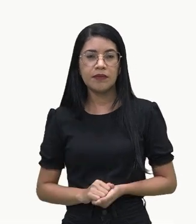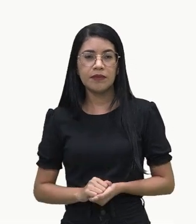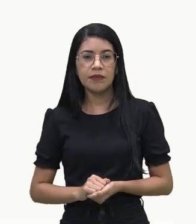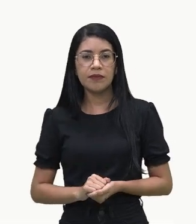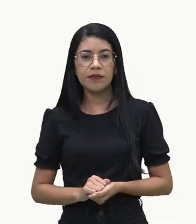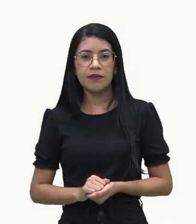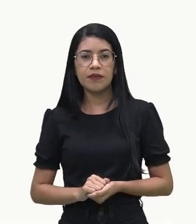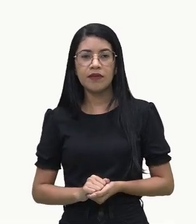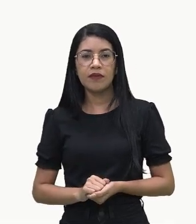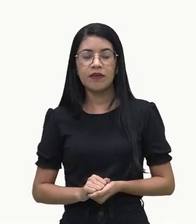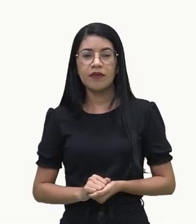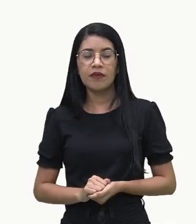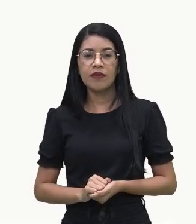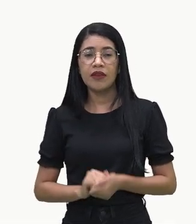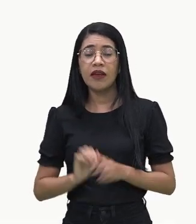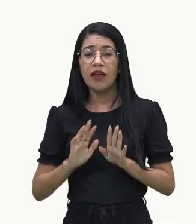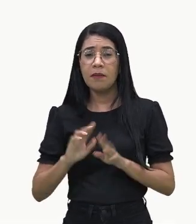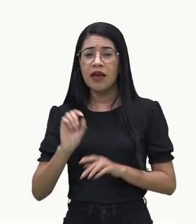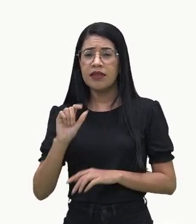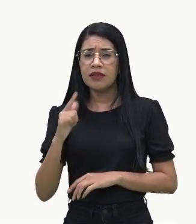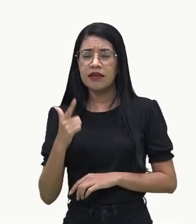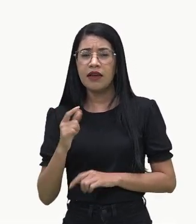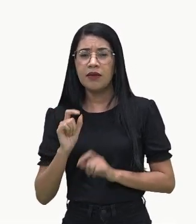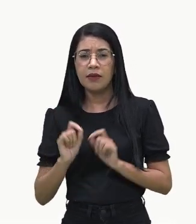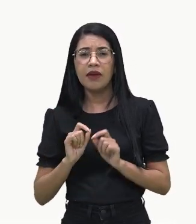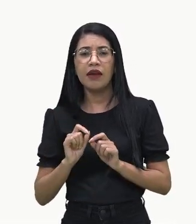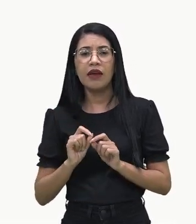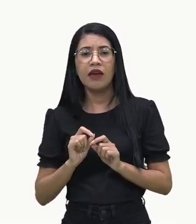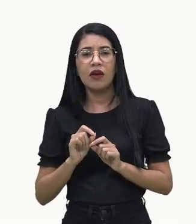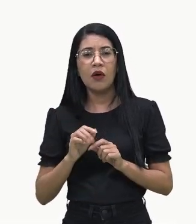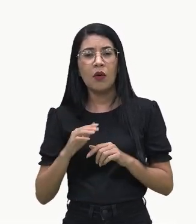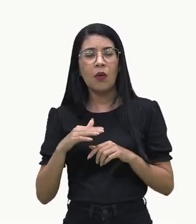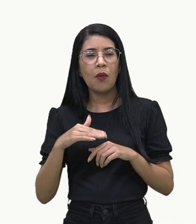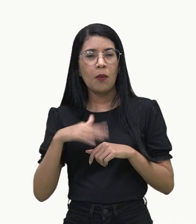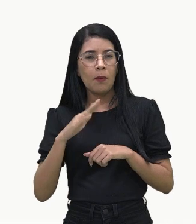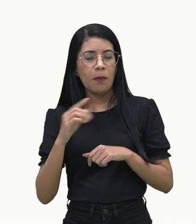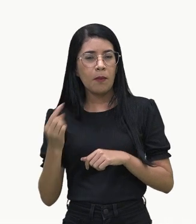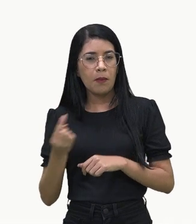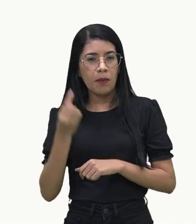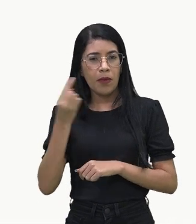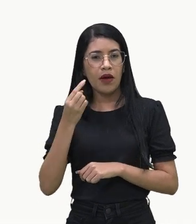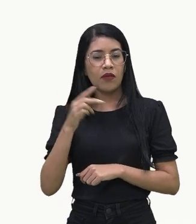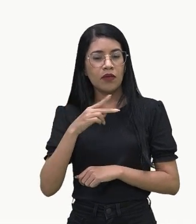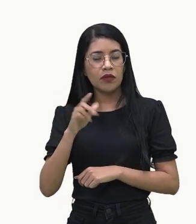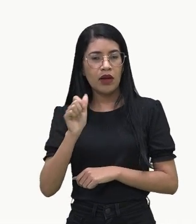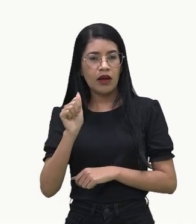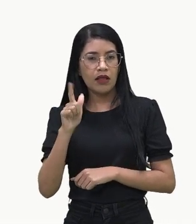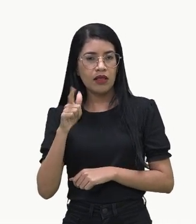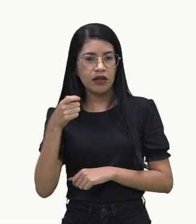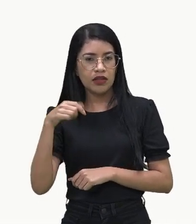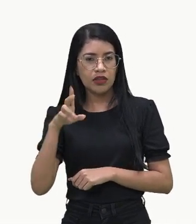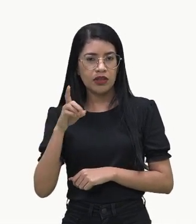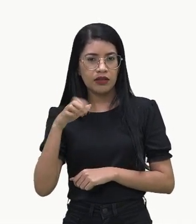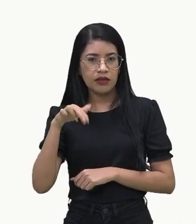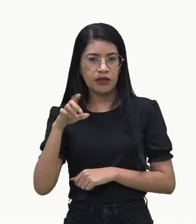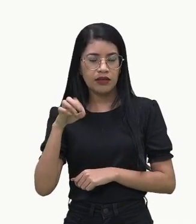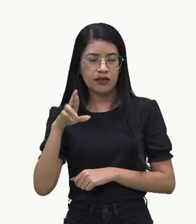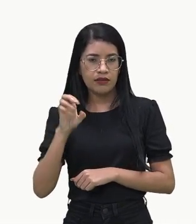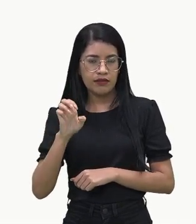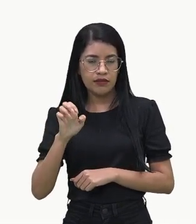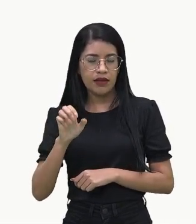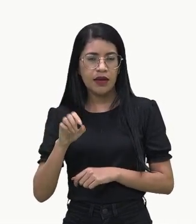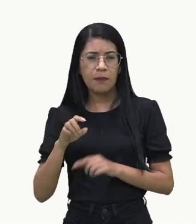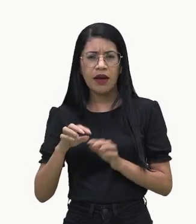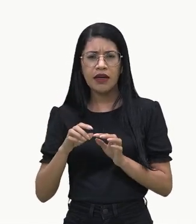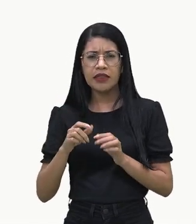1,75 m. Obviamente, o mais alto é o professor Alexandre. Mas a pergunta que eu faço para vocês é,